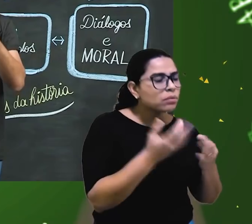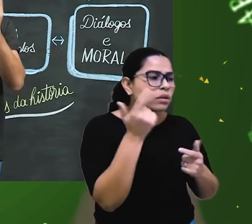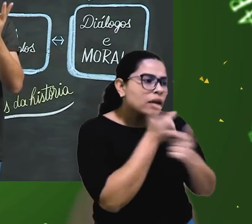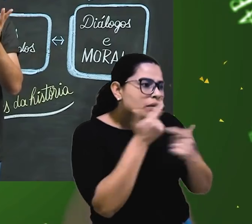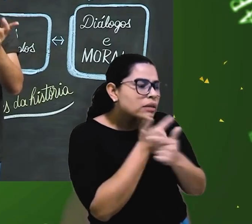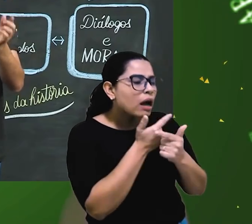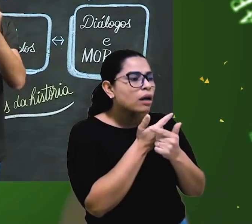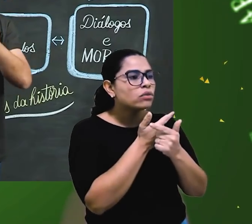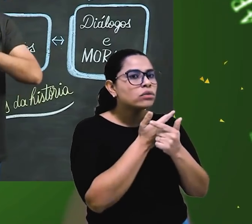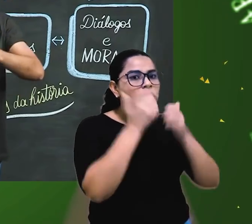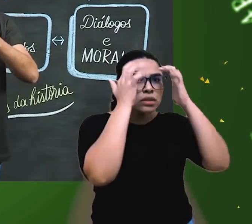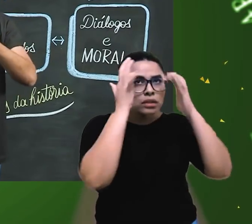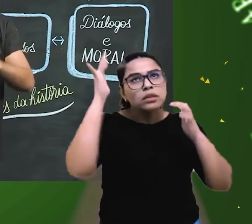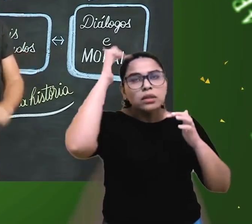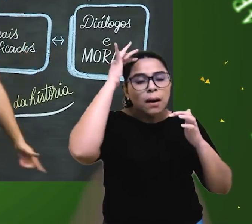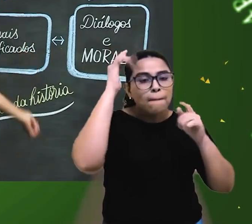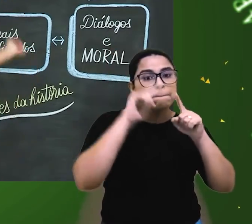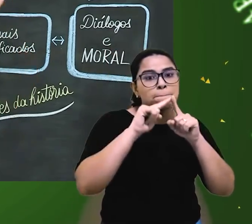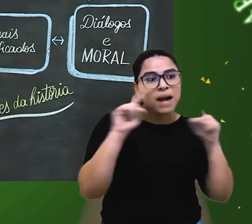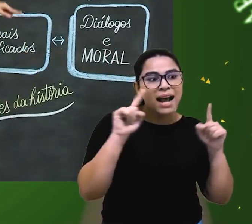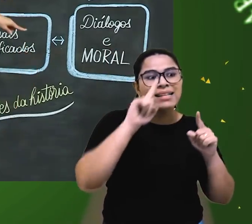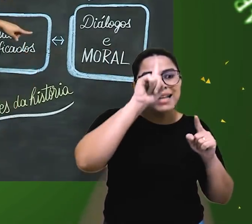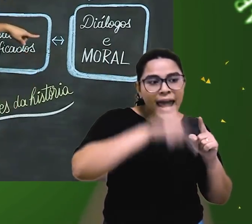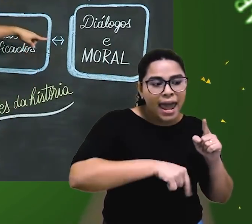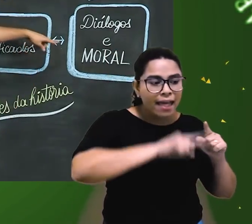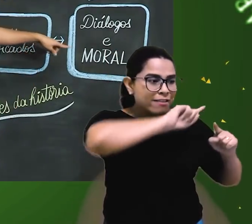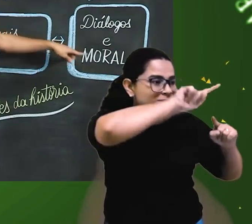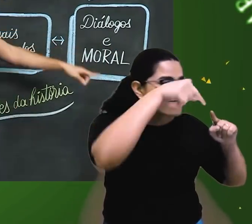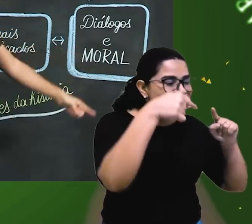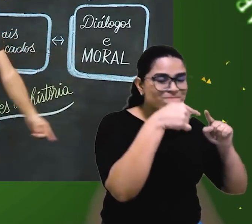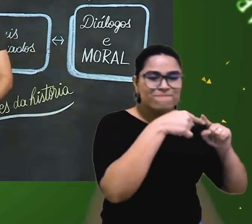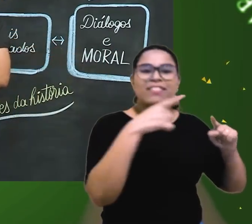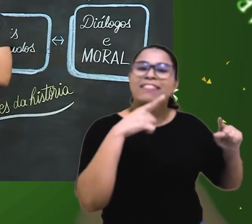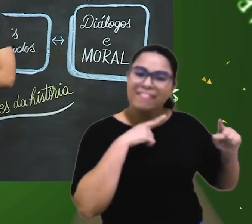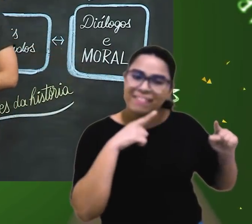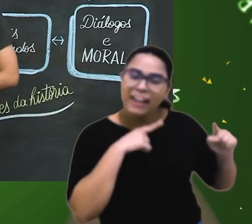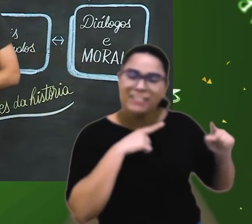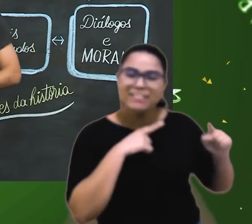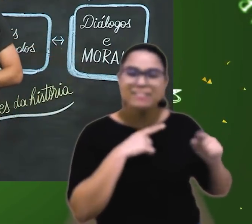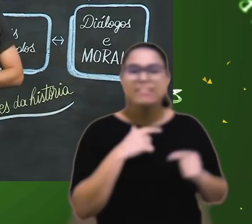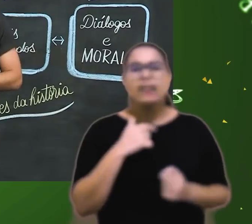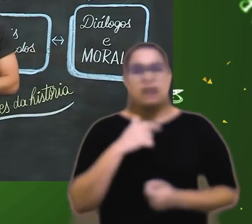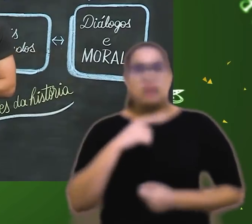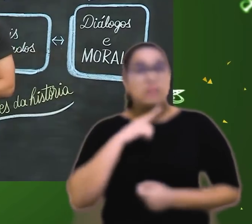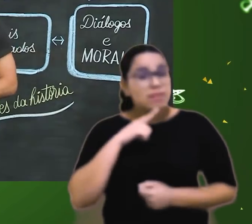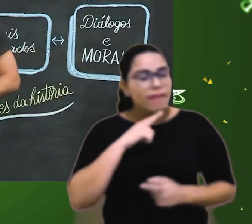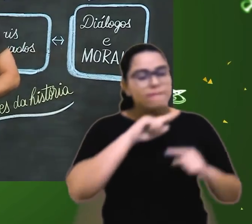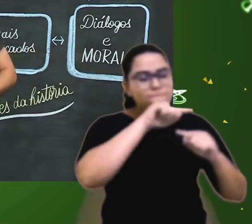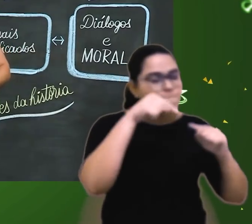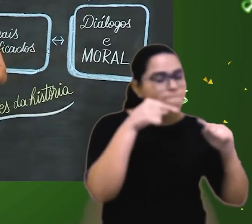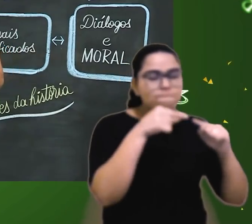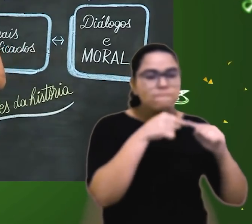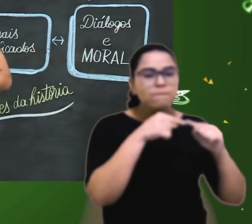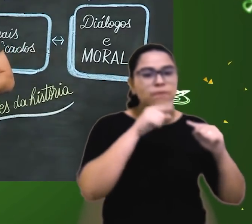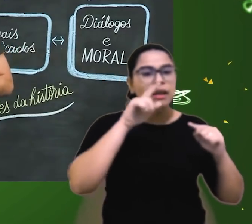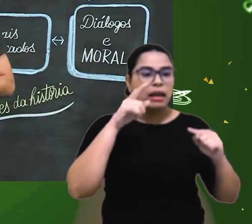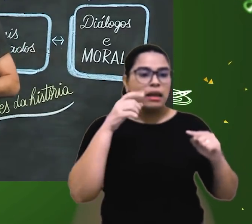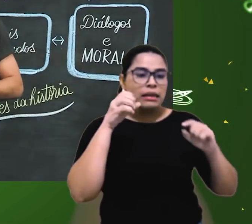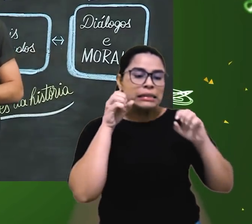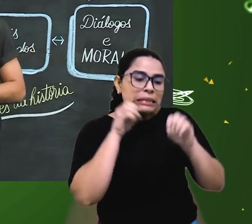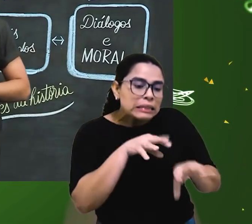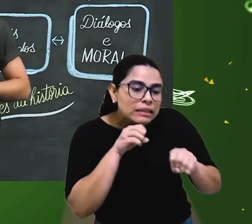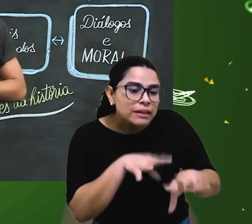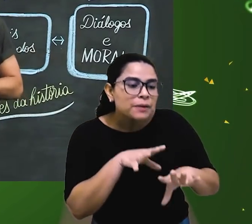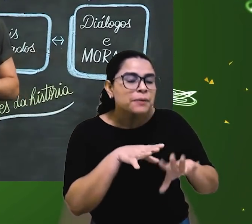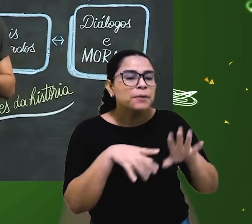humorística, fantasiosa, mas que encerra uma moral. Ou seja, existe uma moral, existe uma lição, existe um ensinamento que